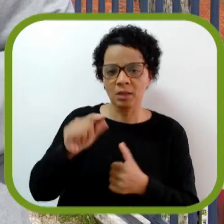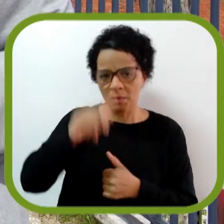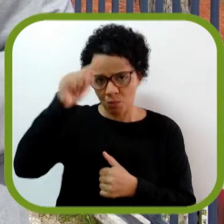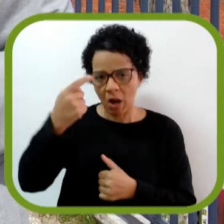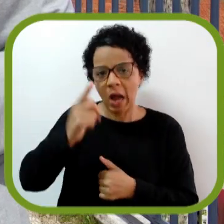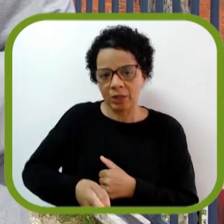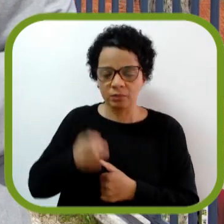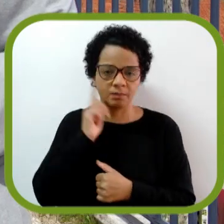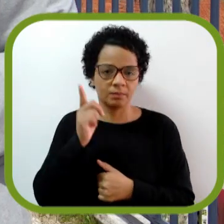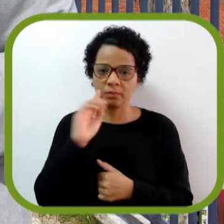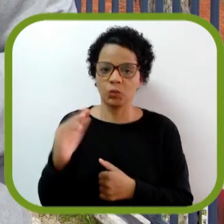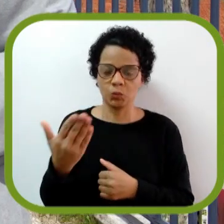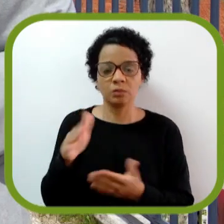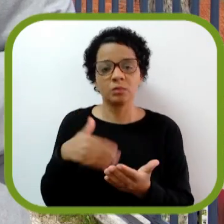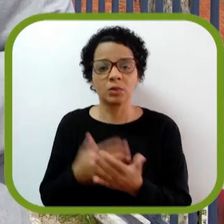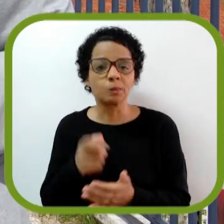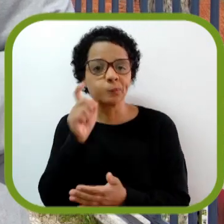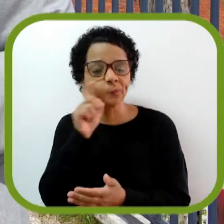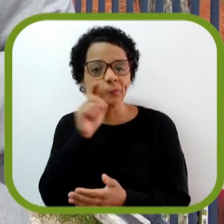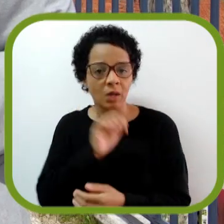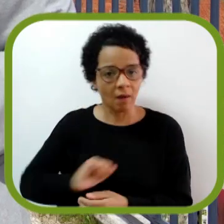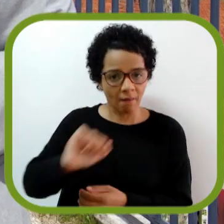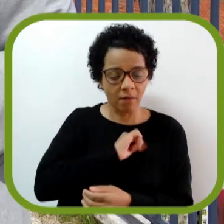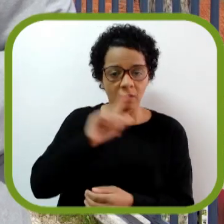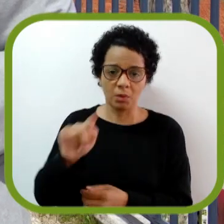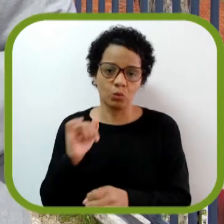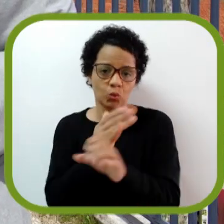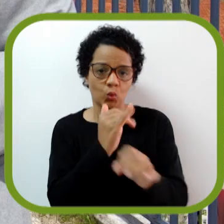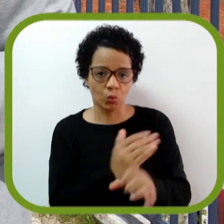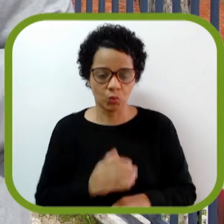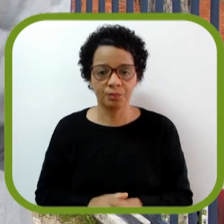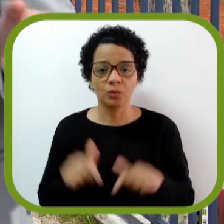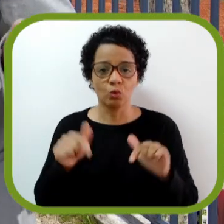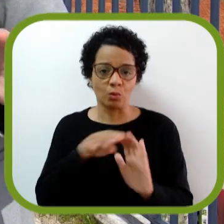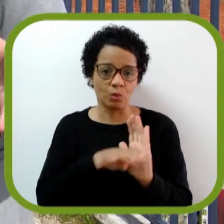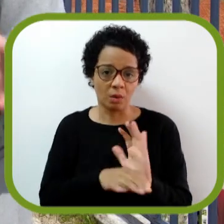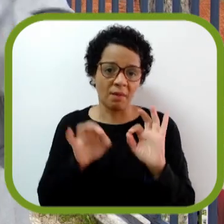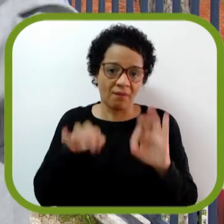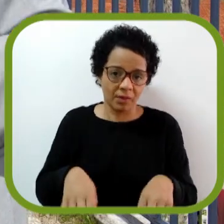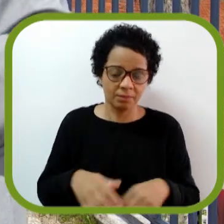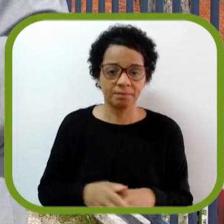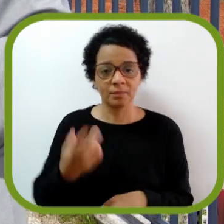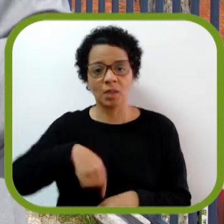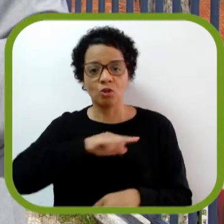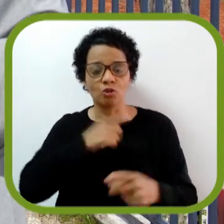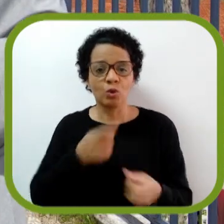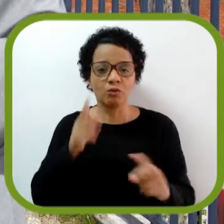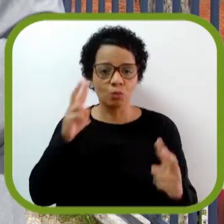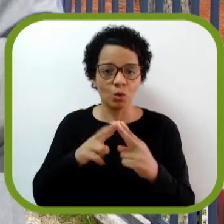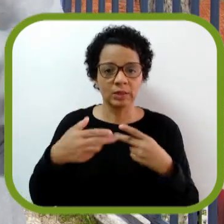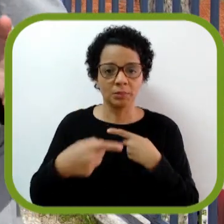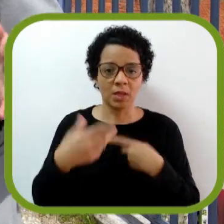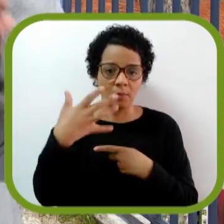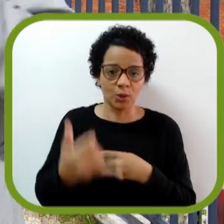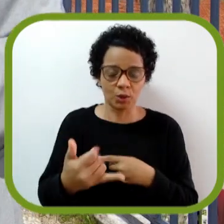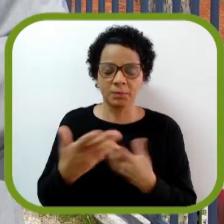informado e saber o que fazer é fundamental para garantir a nossa segurança e a dos outros. O episódio de hoje fica por aqui, enquanto nós